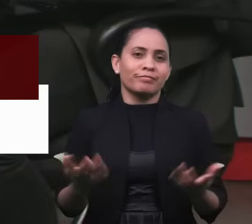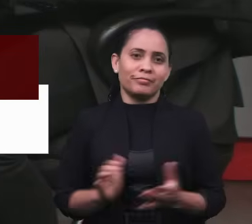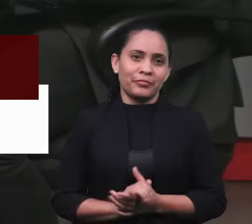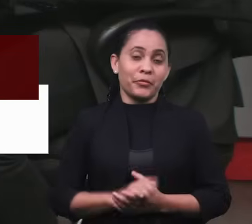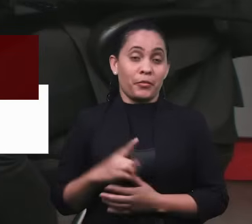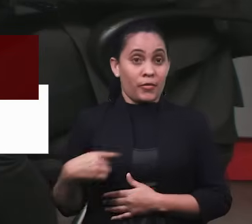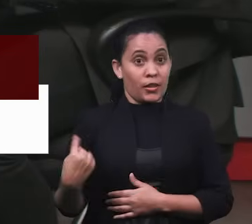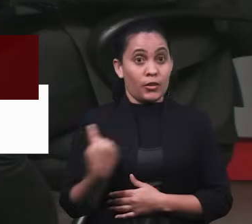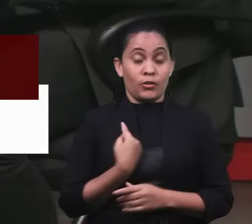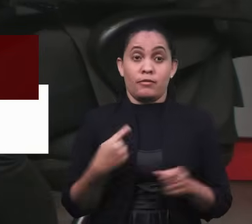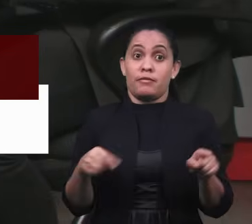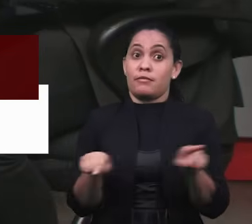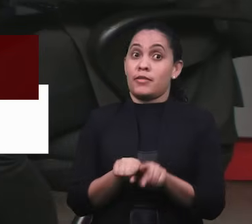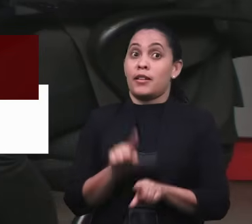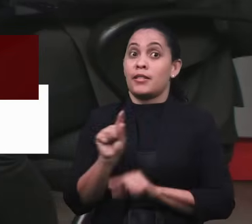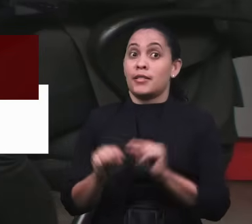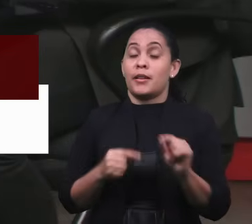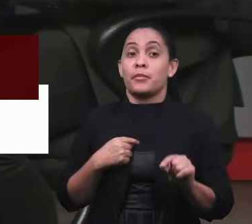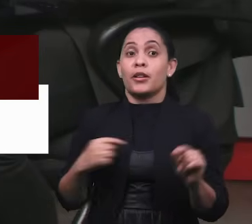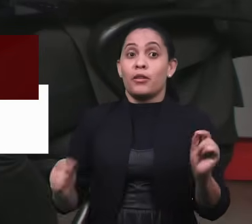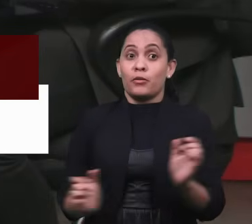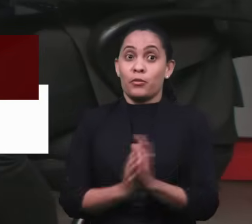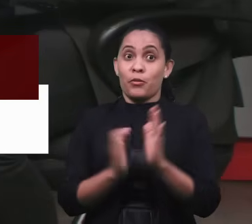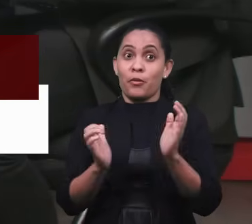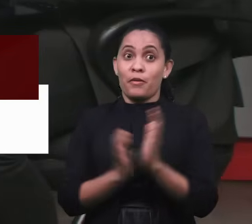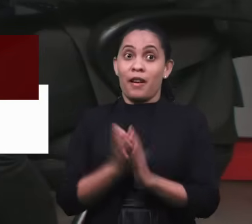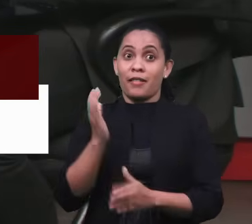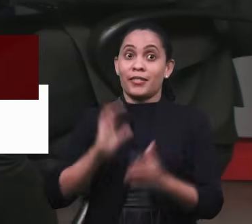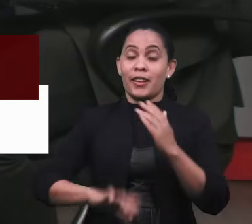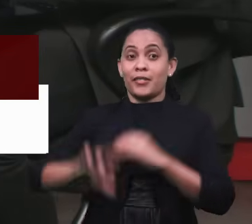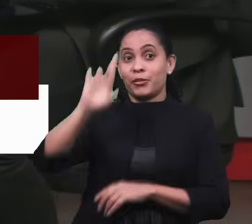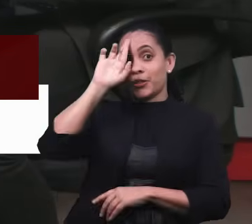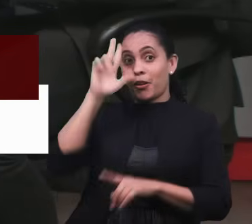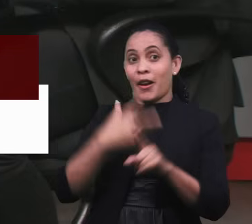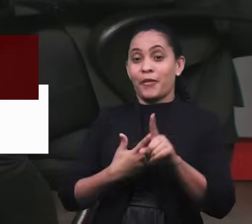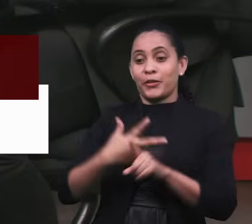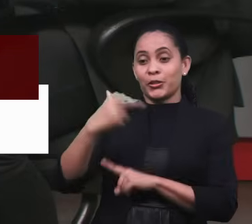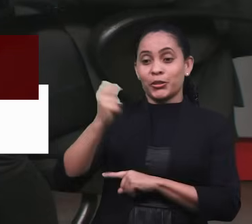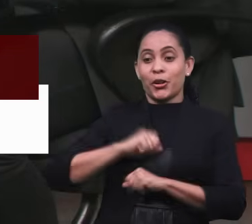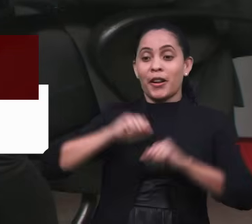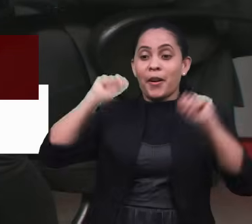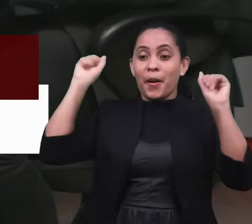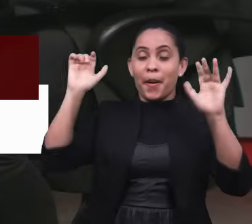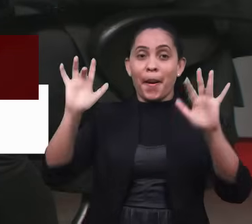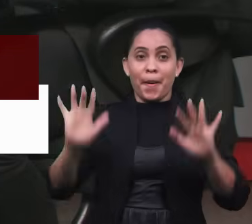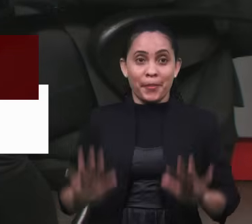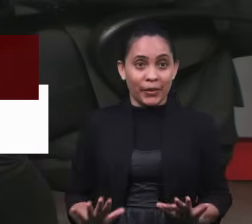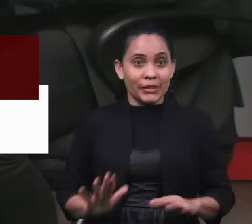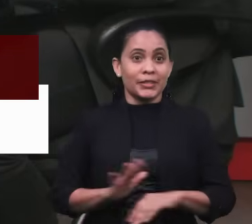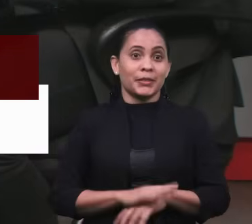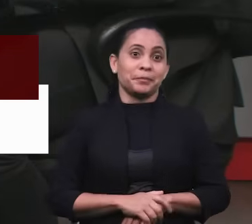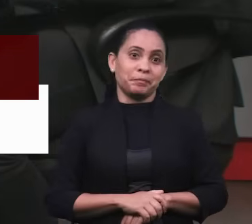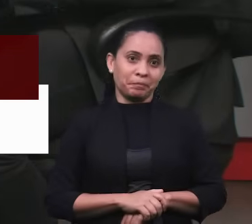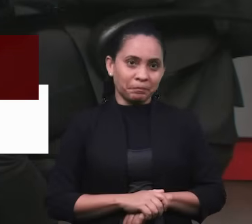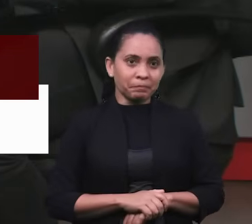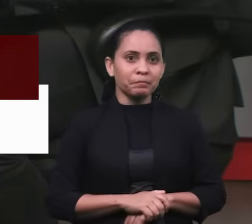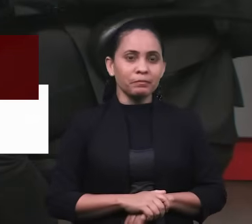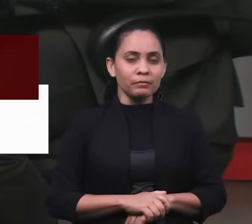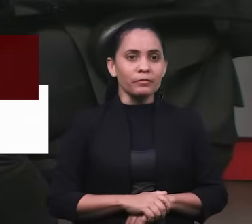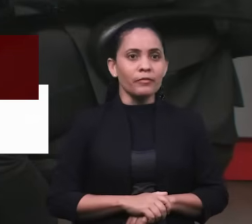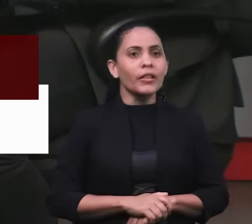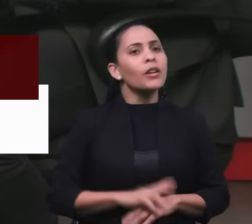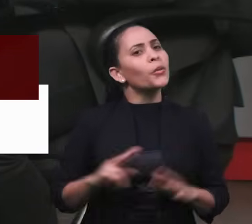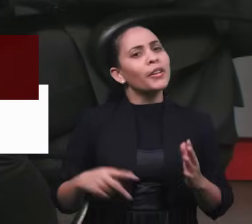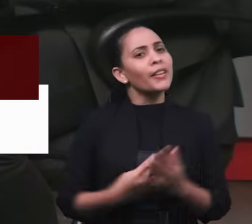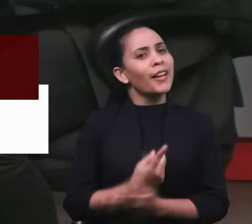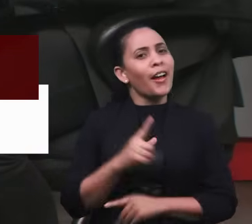de nós sempre louvarmos ao Senhor após uma vitória, uma bênção que o Senhor nos dá. E foi isso